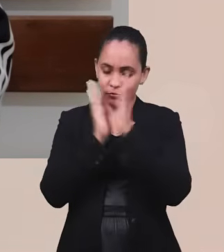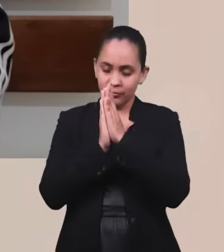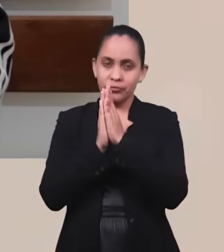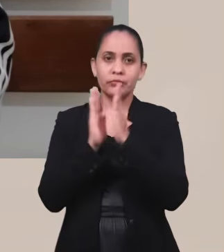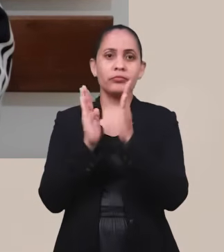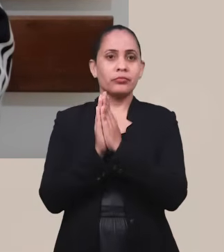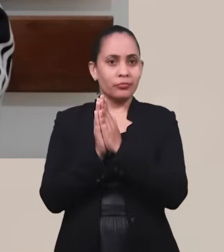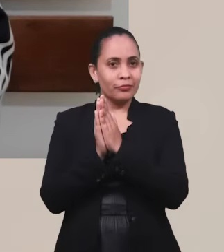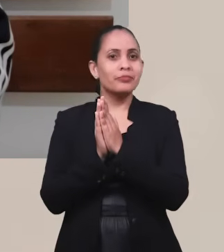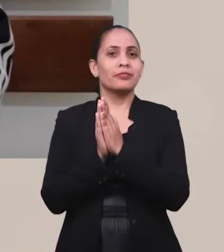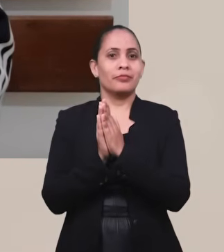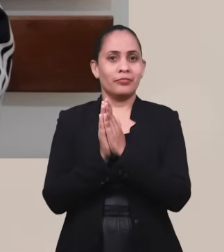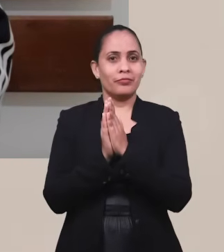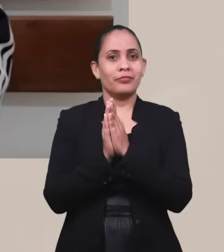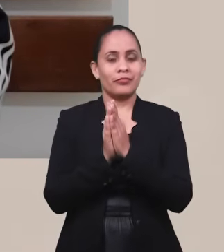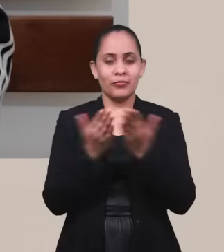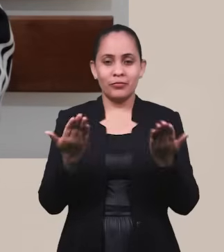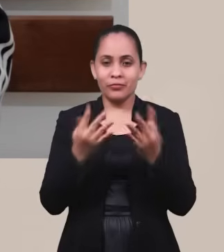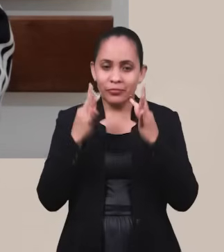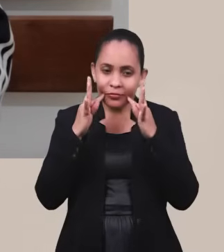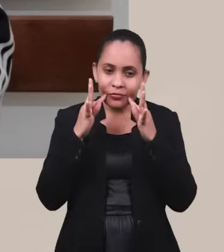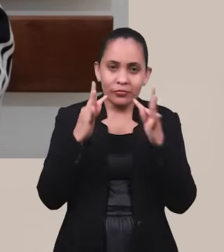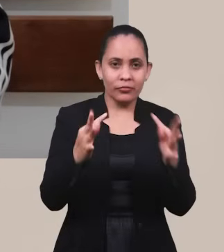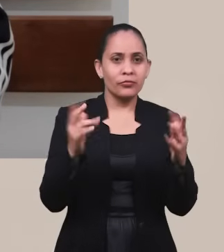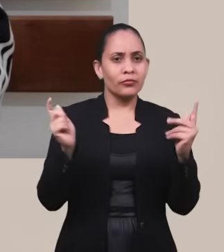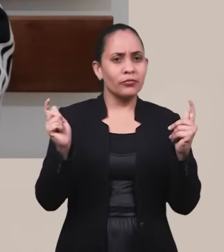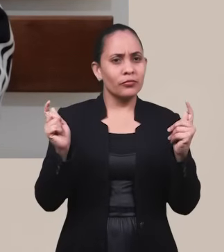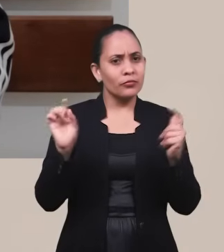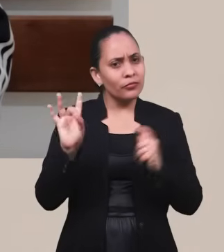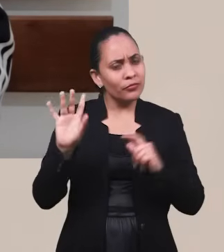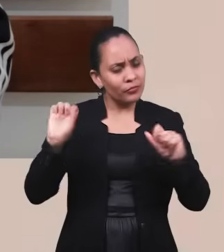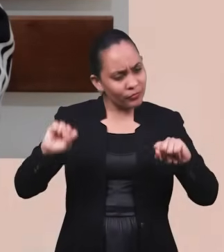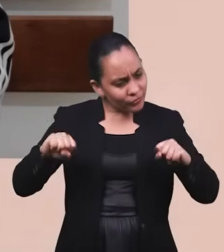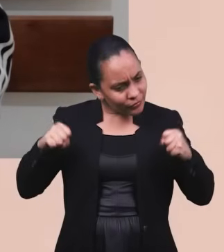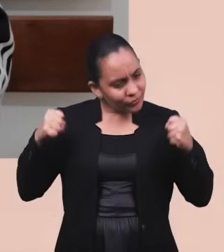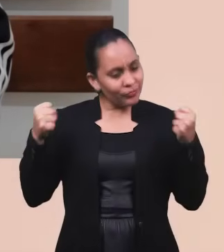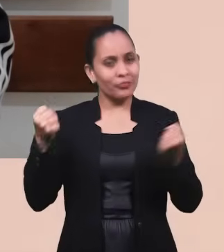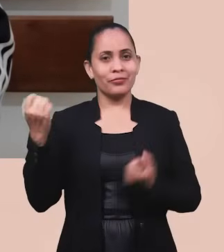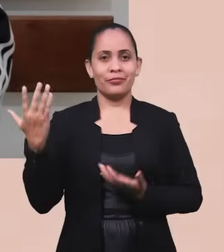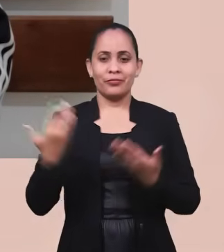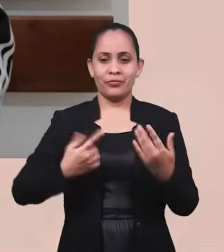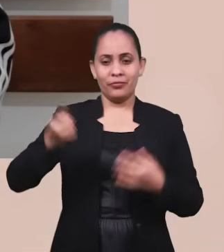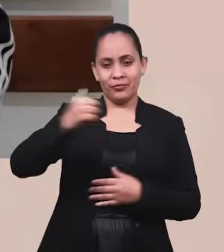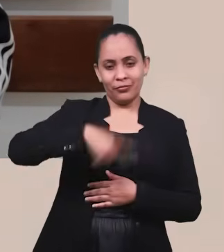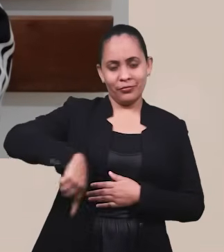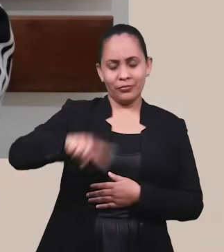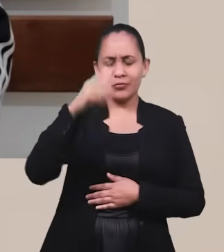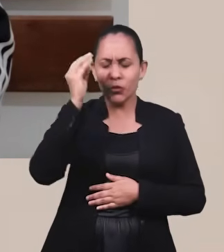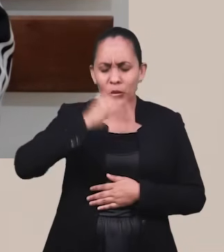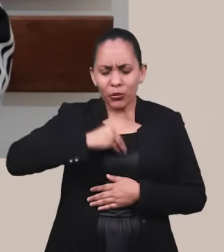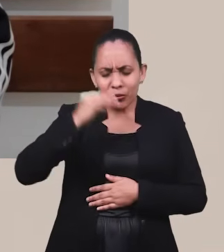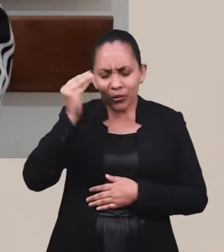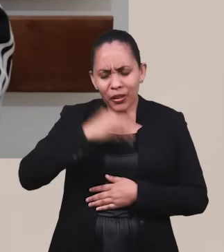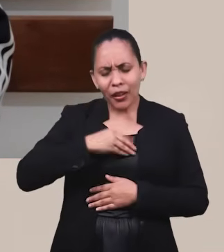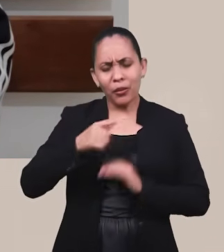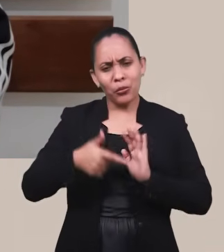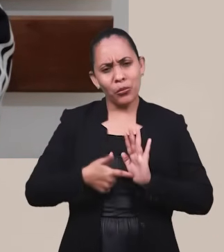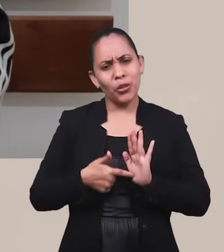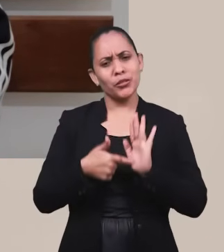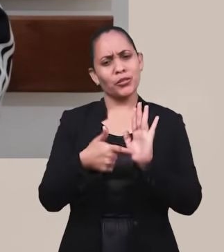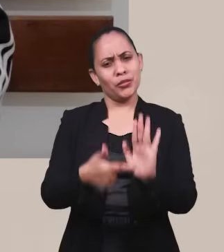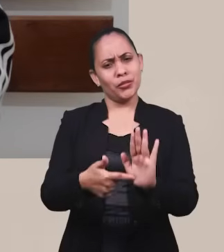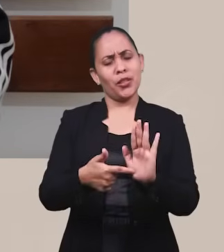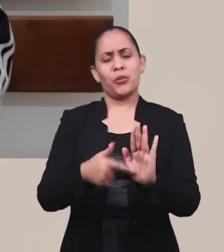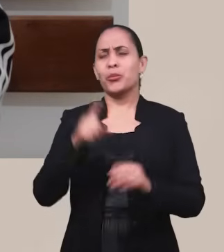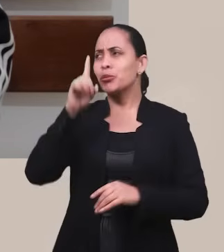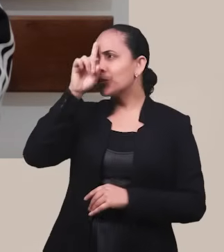oração. Esse relato é só para poder fortalecer aqueles irmãos que estão fracos na fé, mostrar o